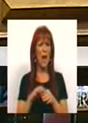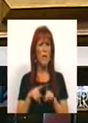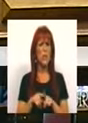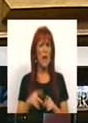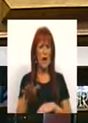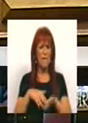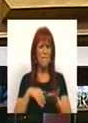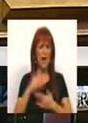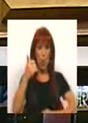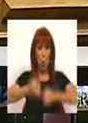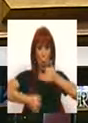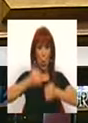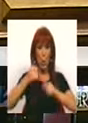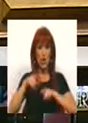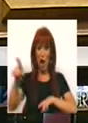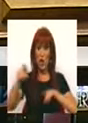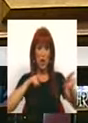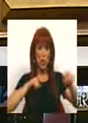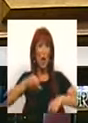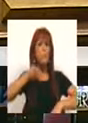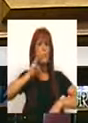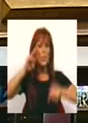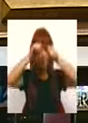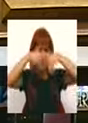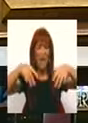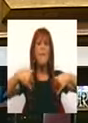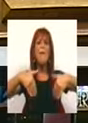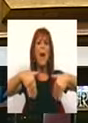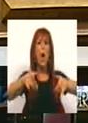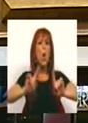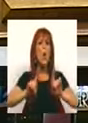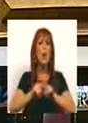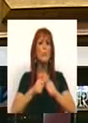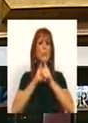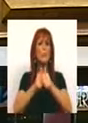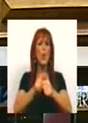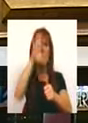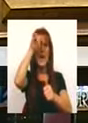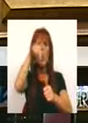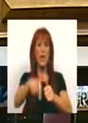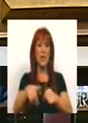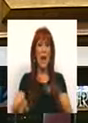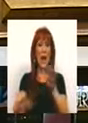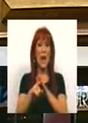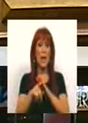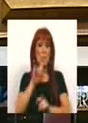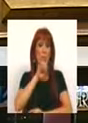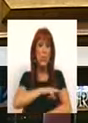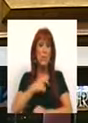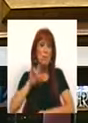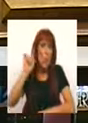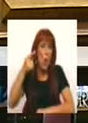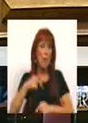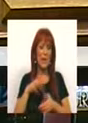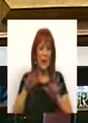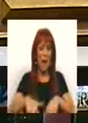a realização de concurso para a escolha de chefias vai ou não ser seguido por este Governo. A lei provavelmente só sairá aqui